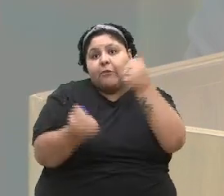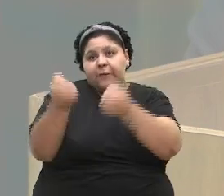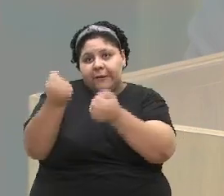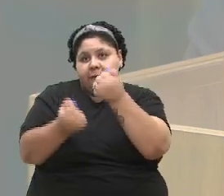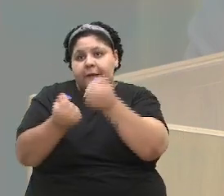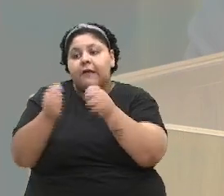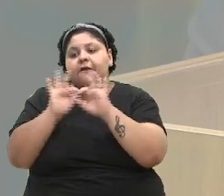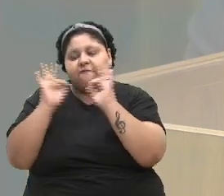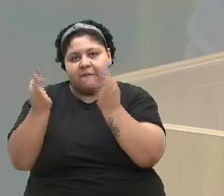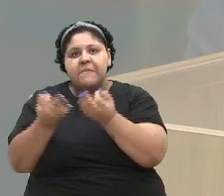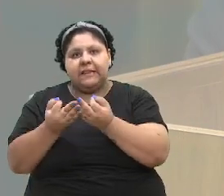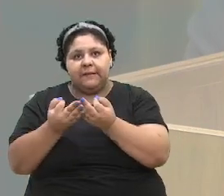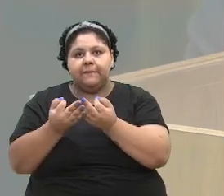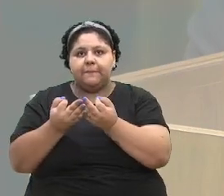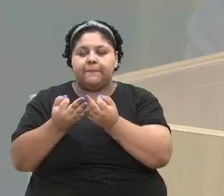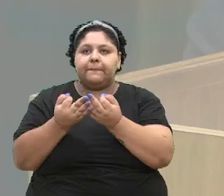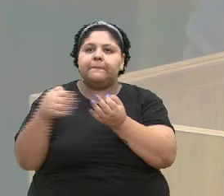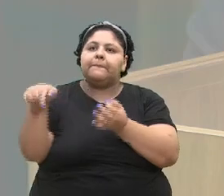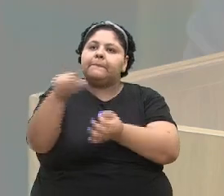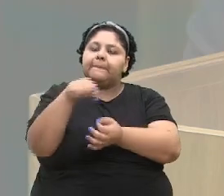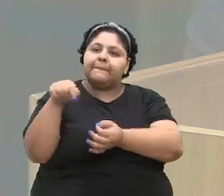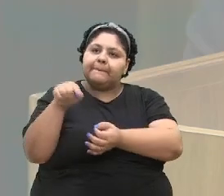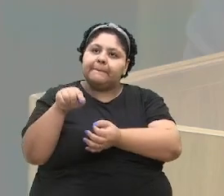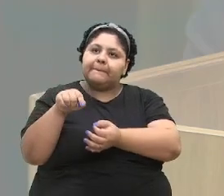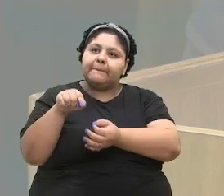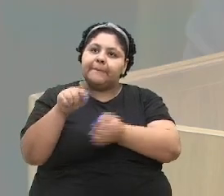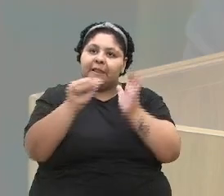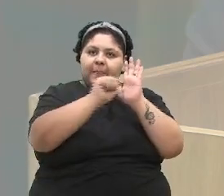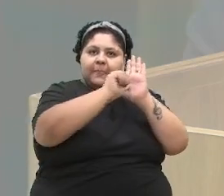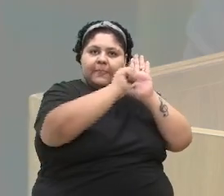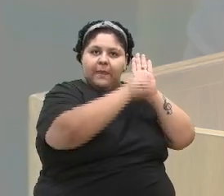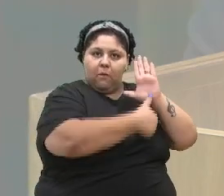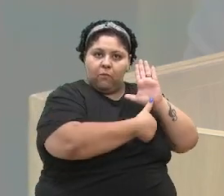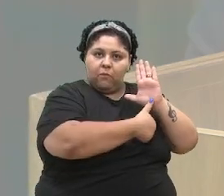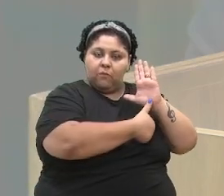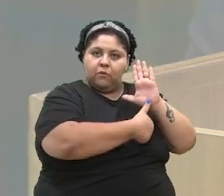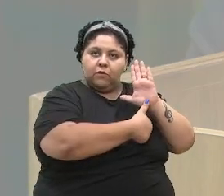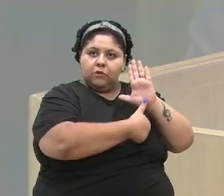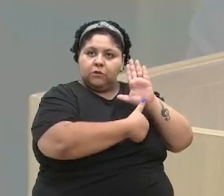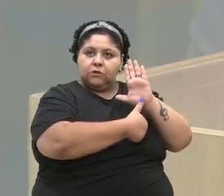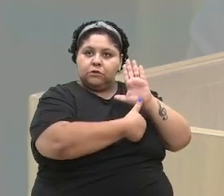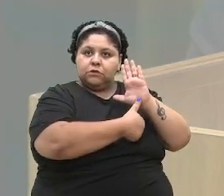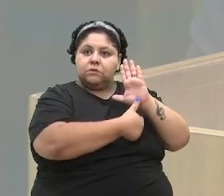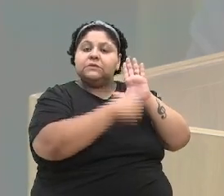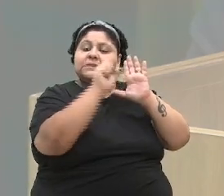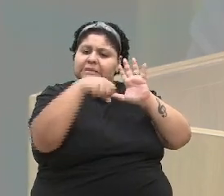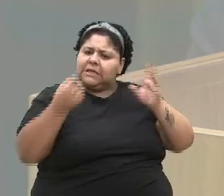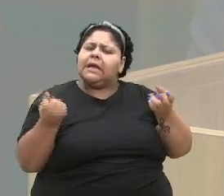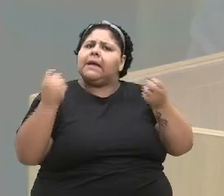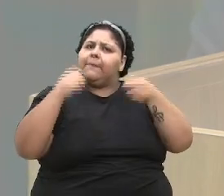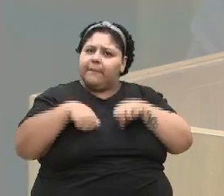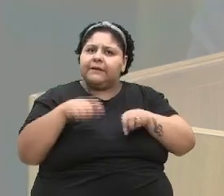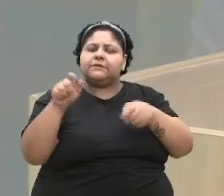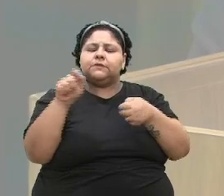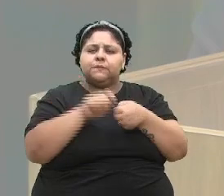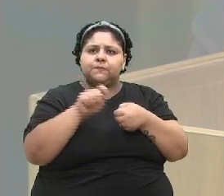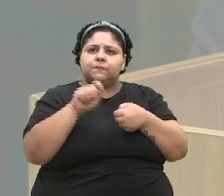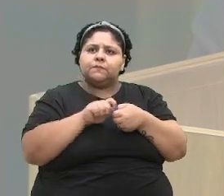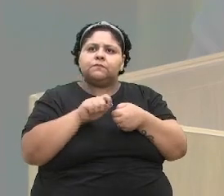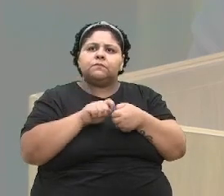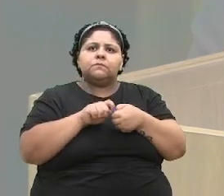minha família. Nós, Downs, somos capazes de fazer